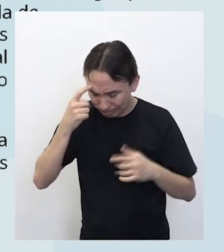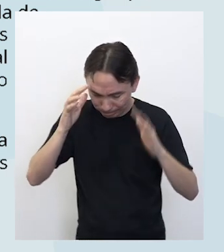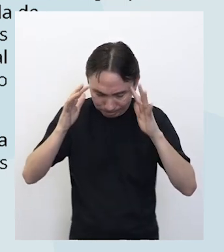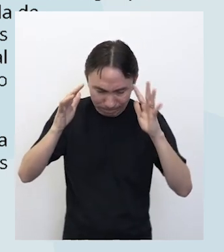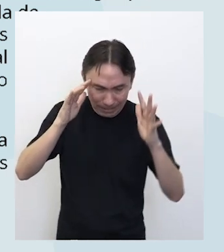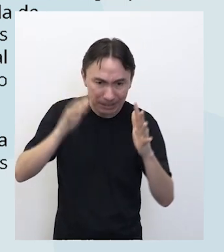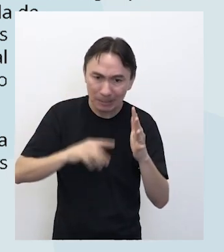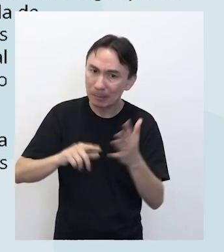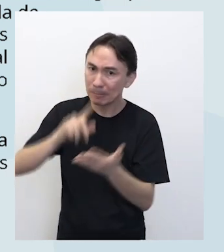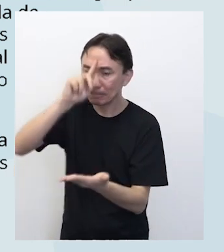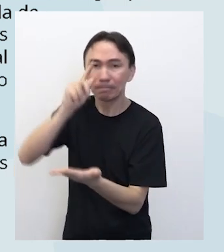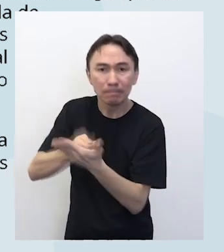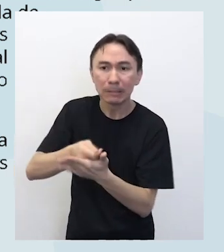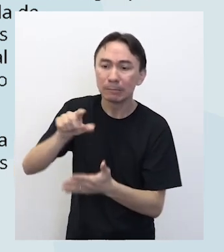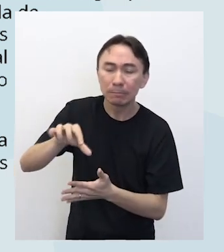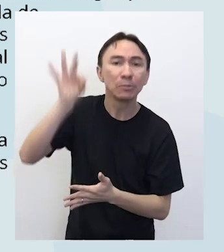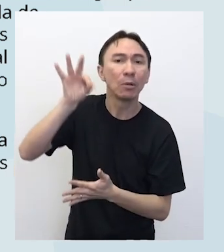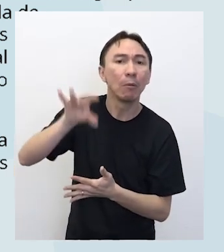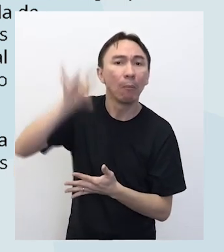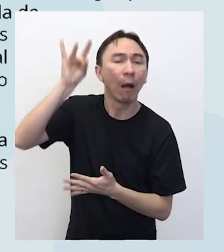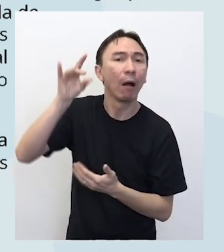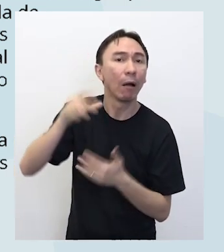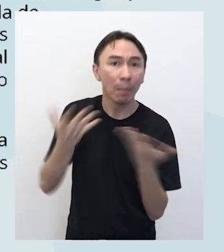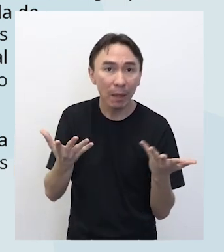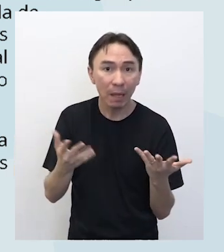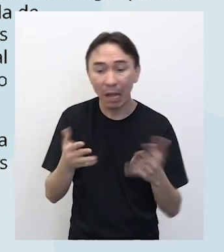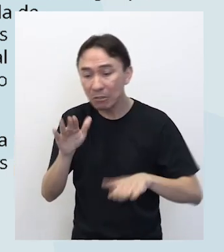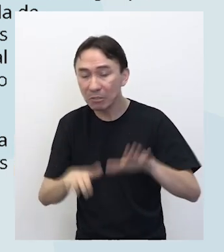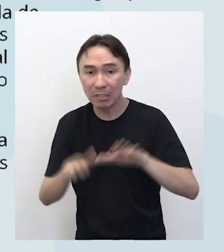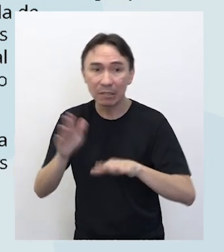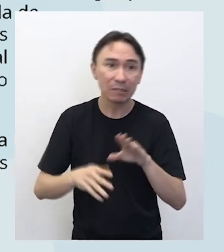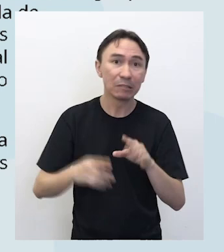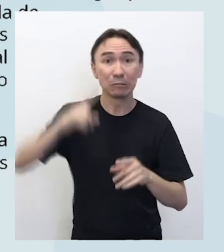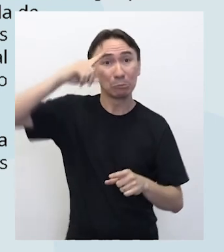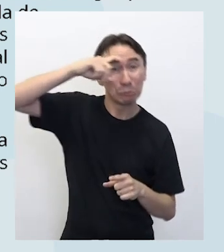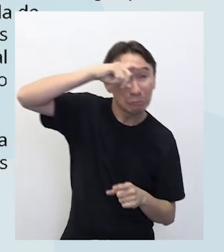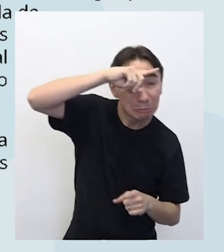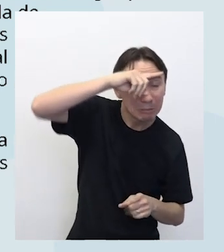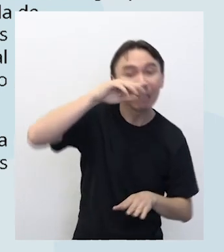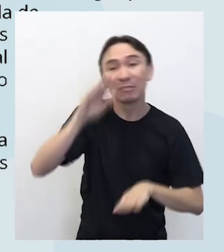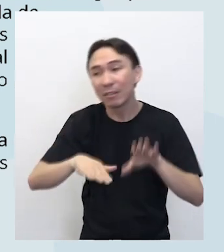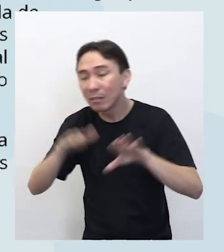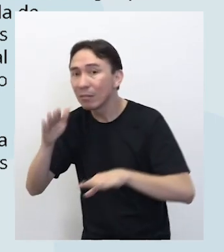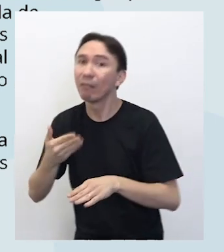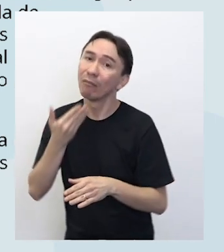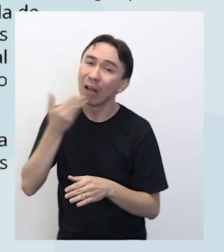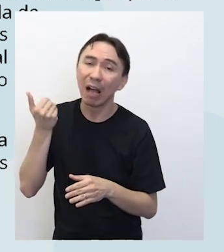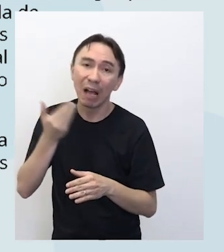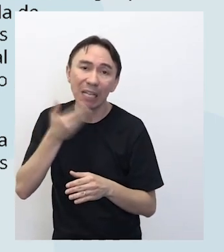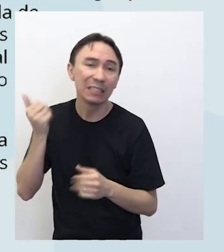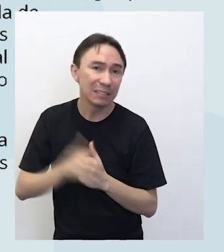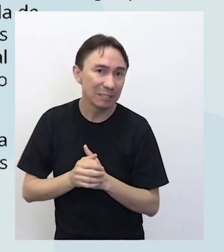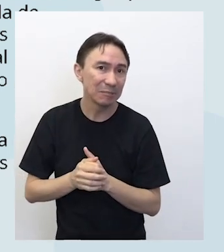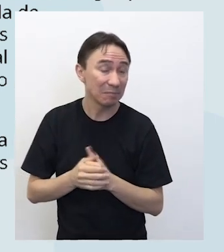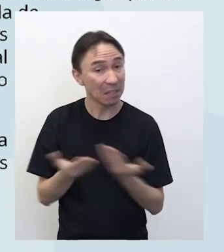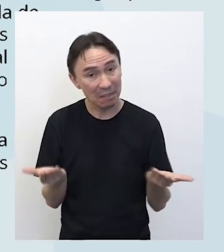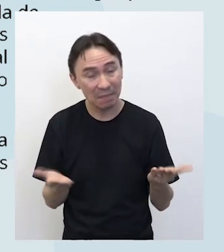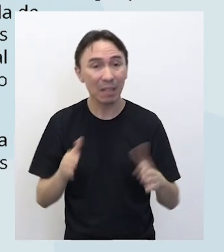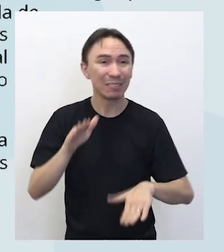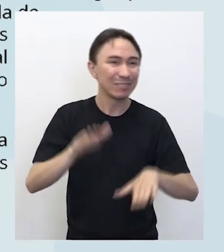é a complexidade dessas escolhas, pois existem umas que implicam mais decisões